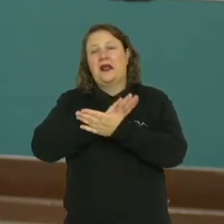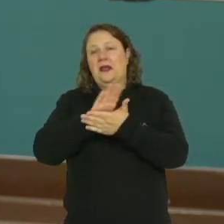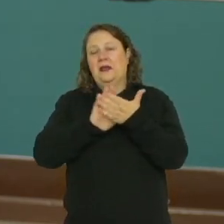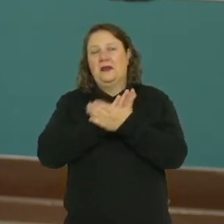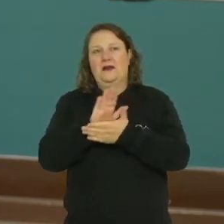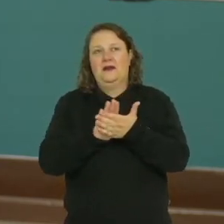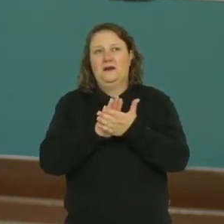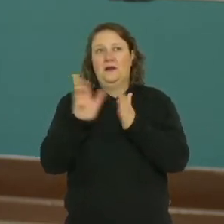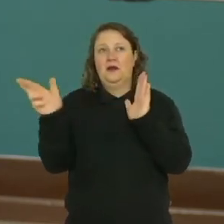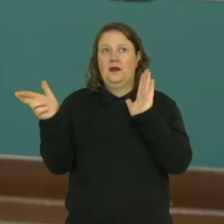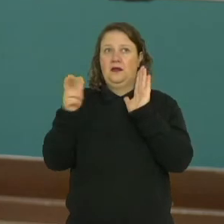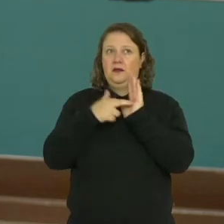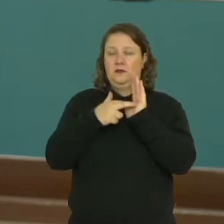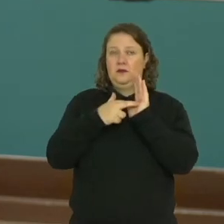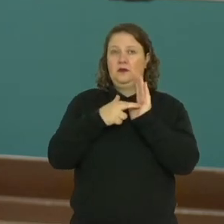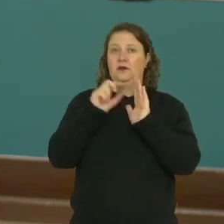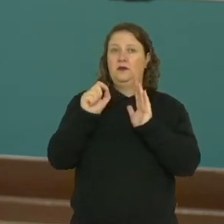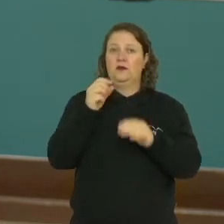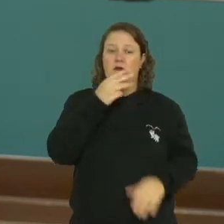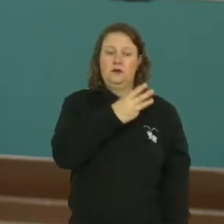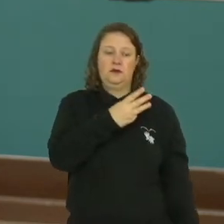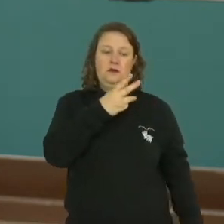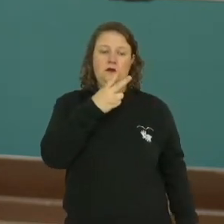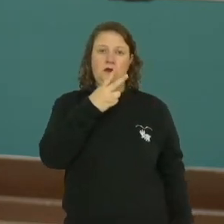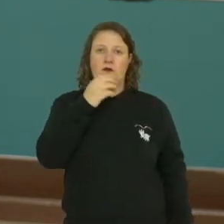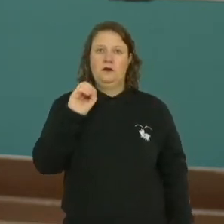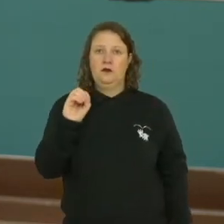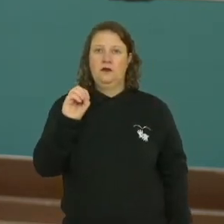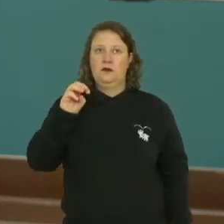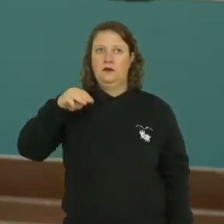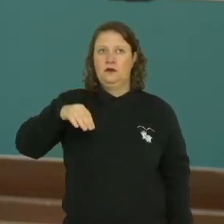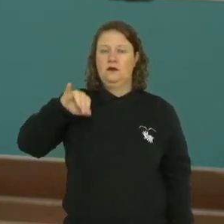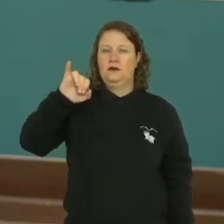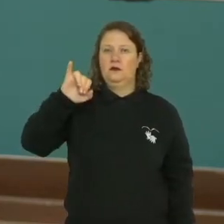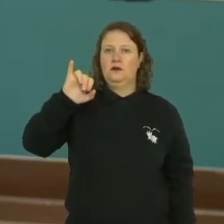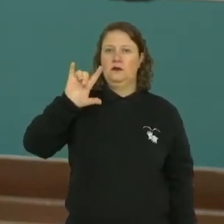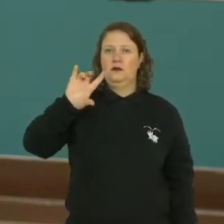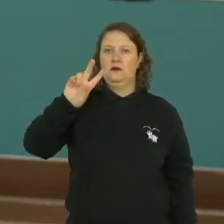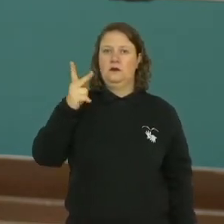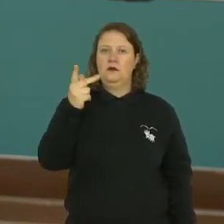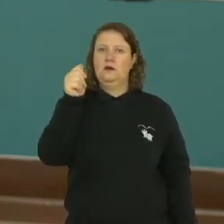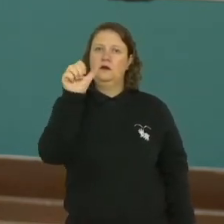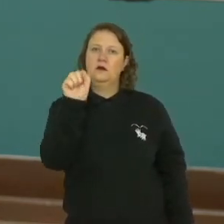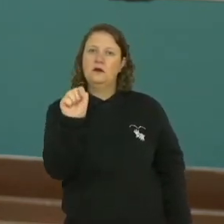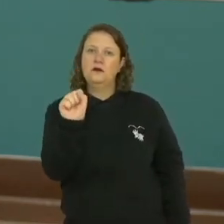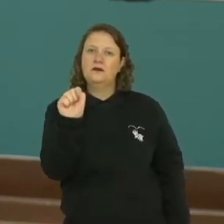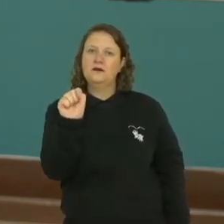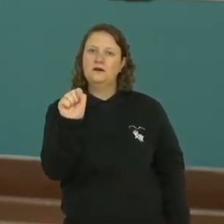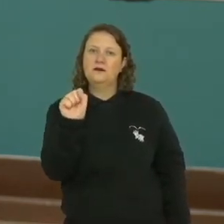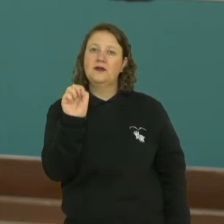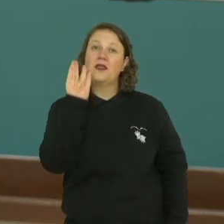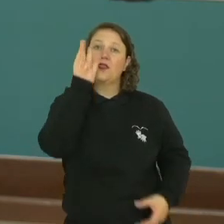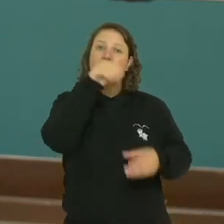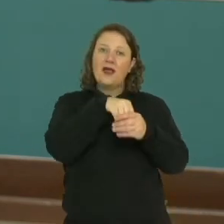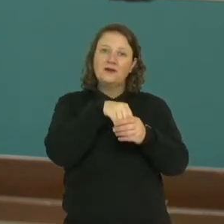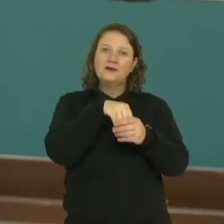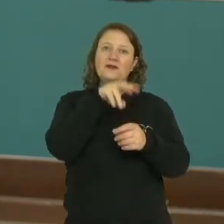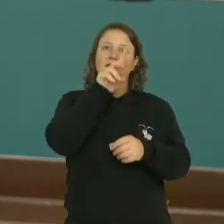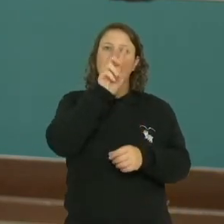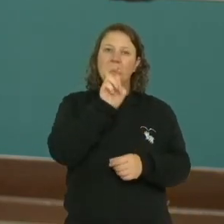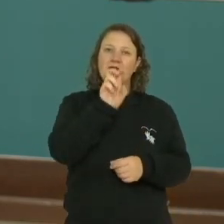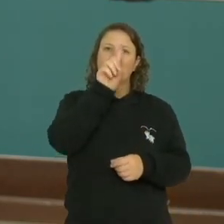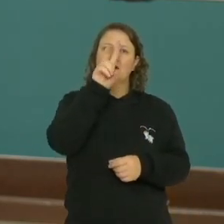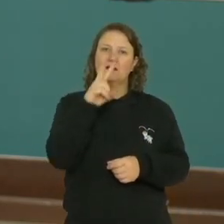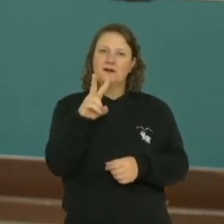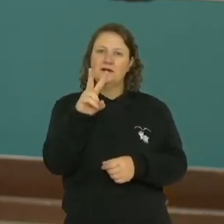a nossa resposta da pergunta, então, há 320 milhas dentro de 512 quilômetros. Lembrando